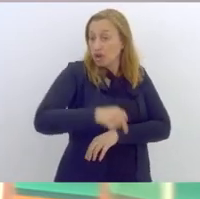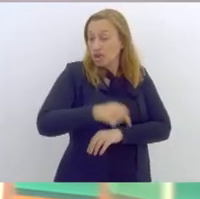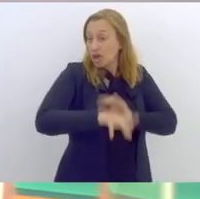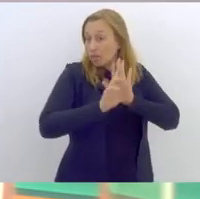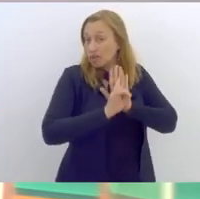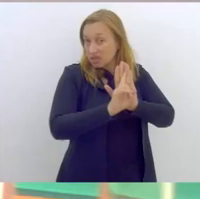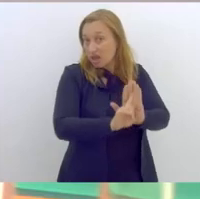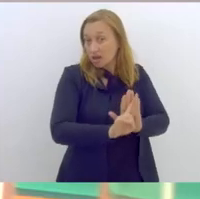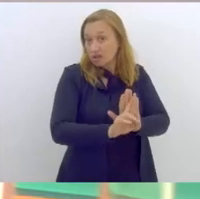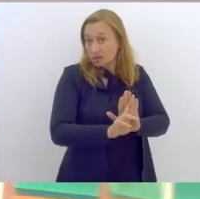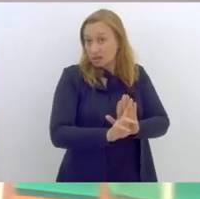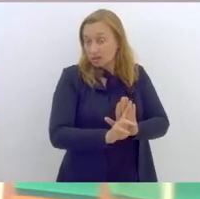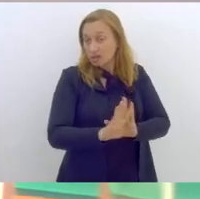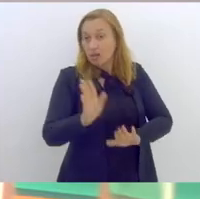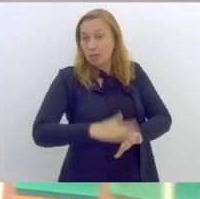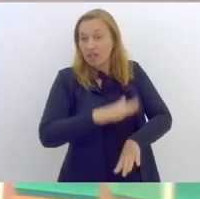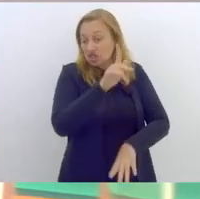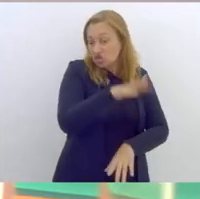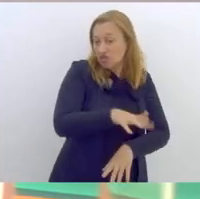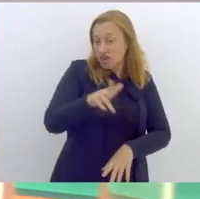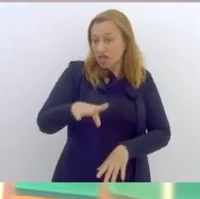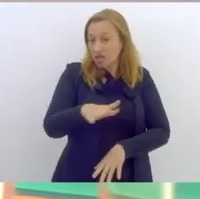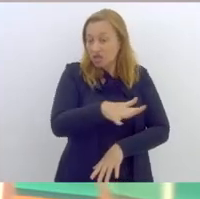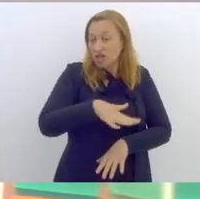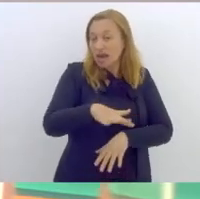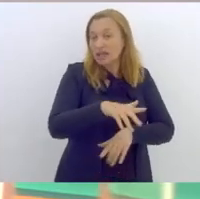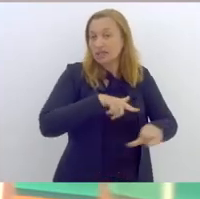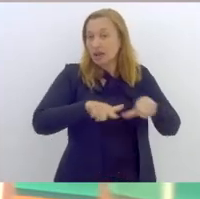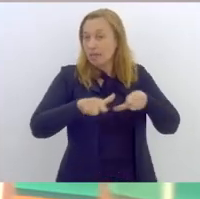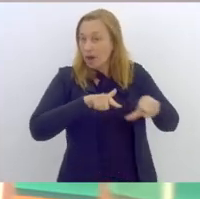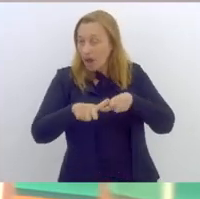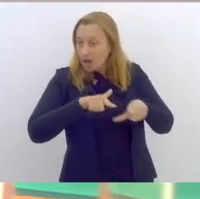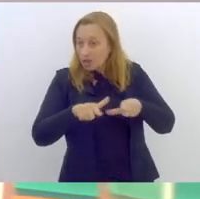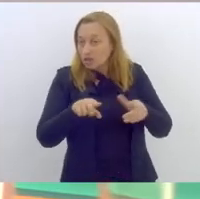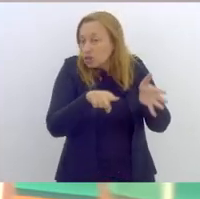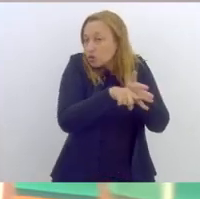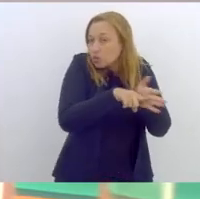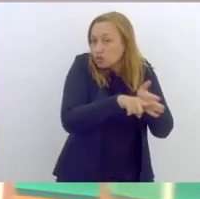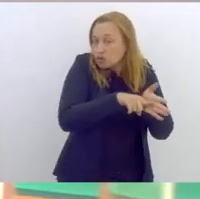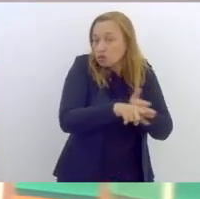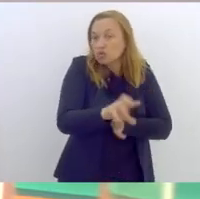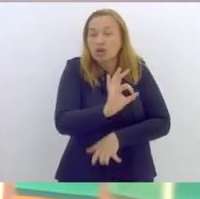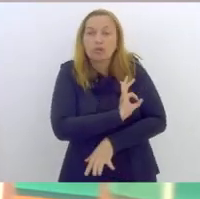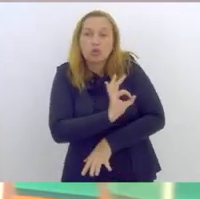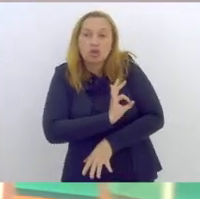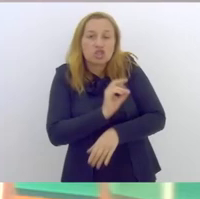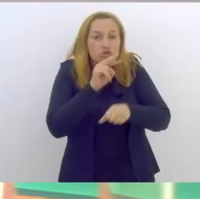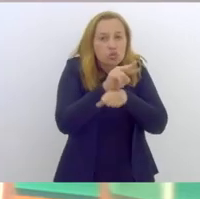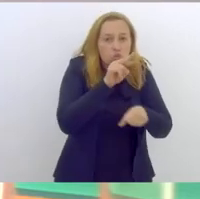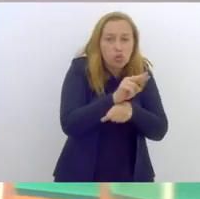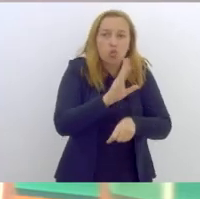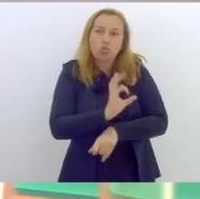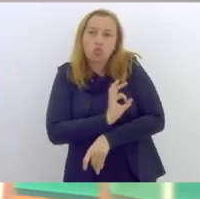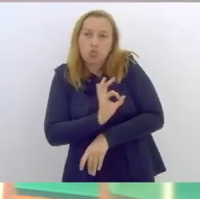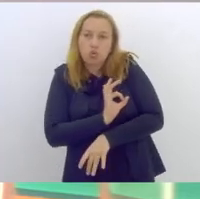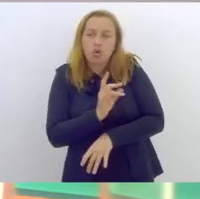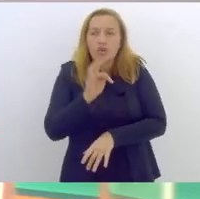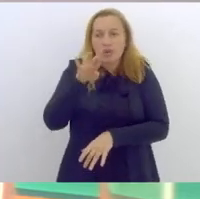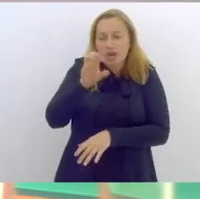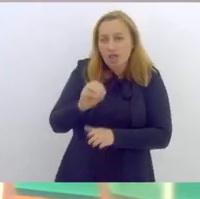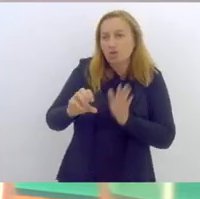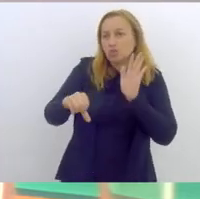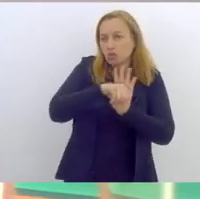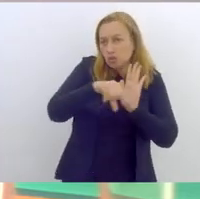representados e com as mais diferentes carreiras de investimentores Oficiais cartório investigadores peritos